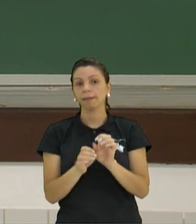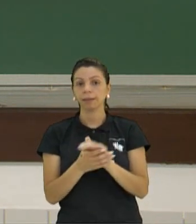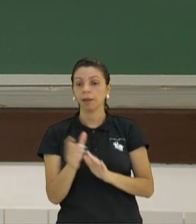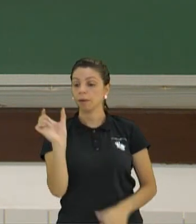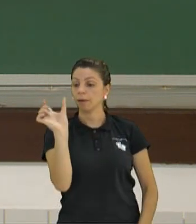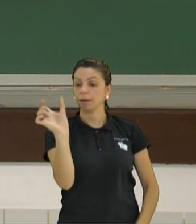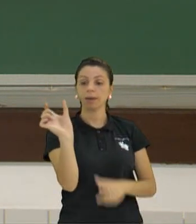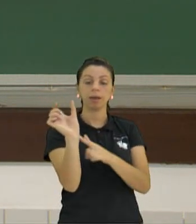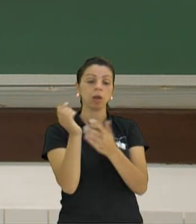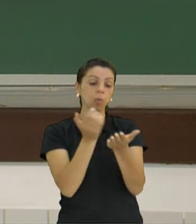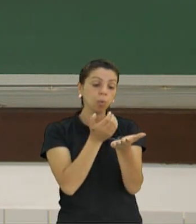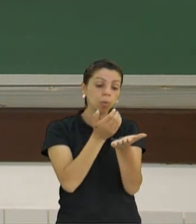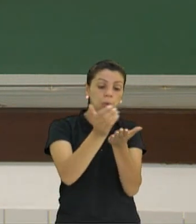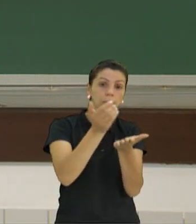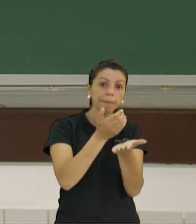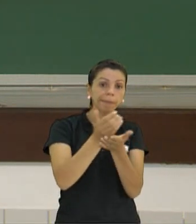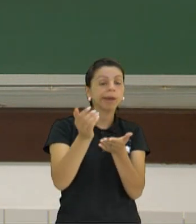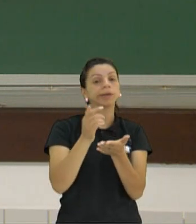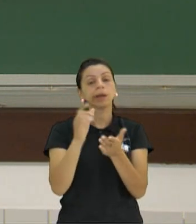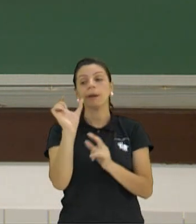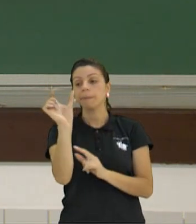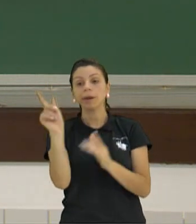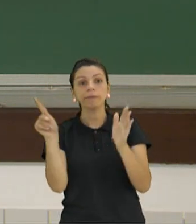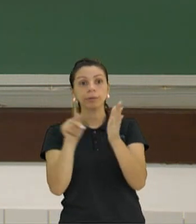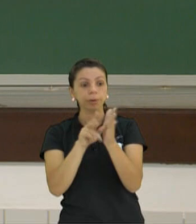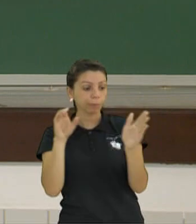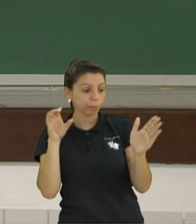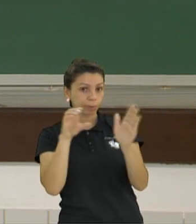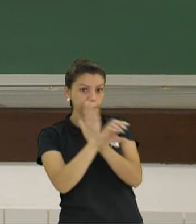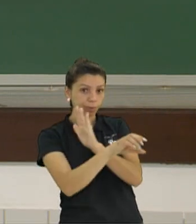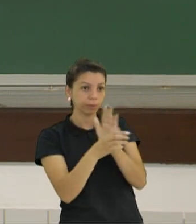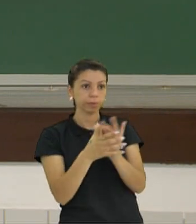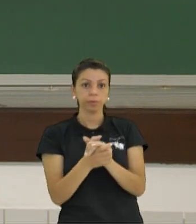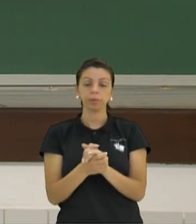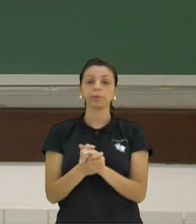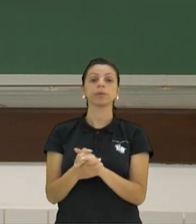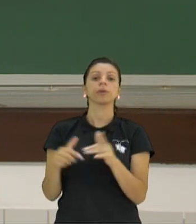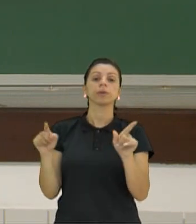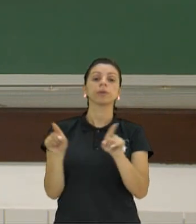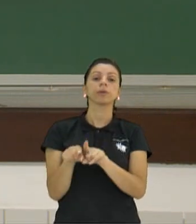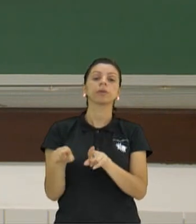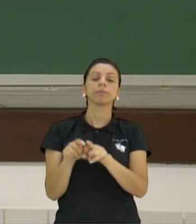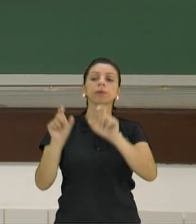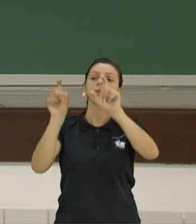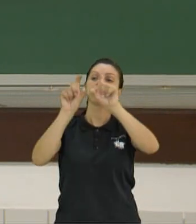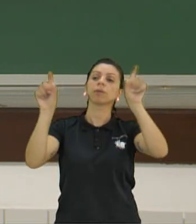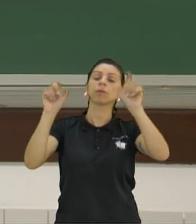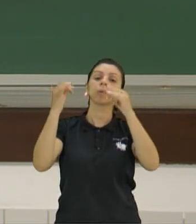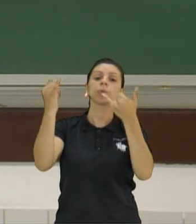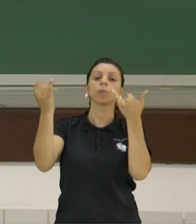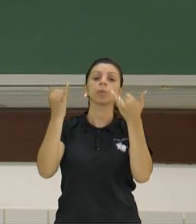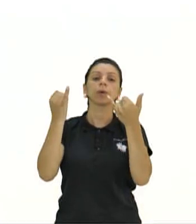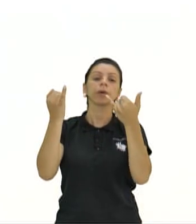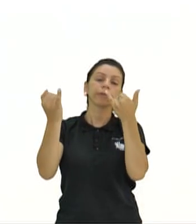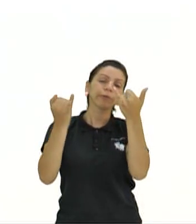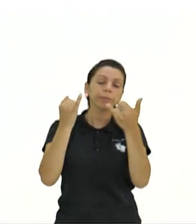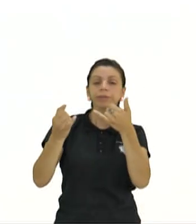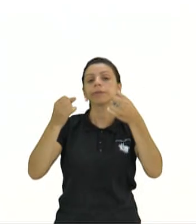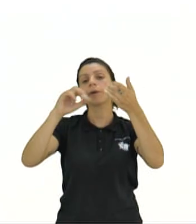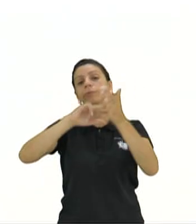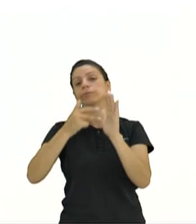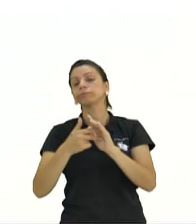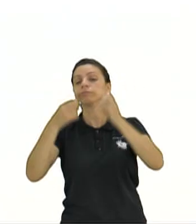que é a palavrinha que vai ser conceituada, e o enunciado, que vai trazer o significado, as explicações,